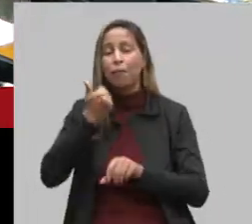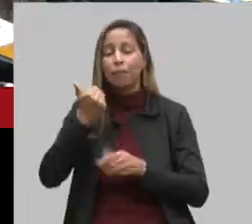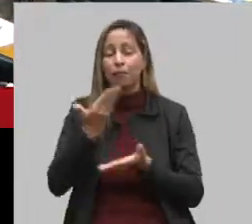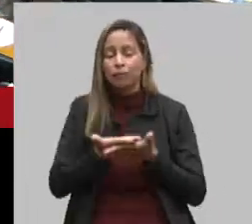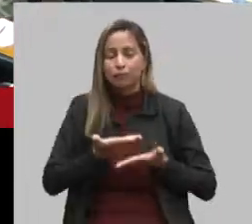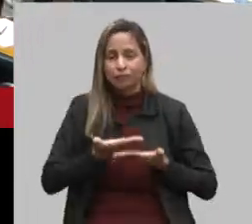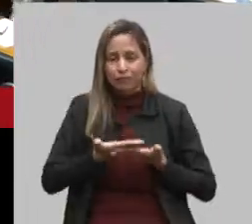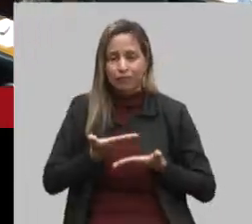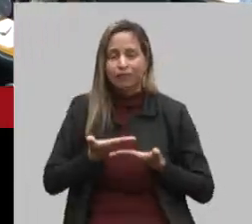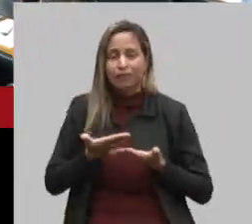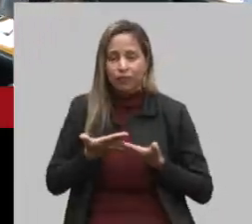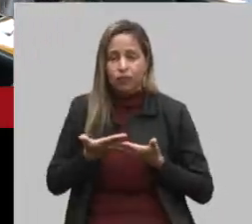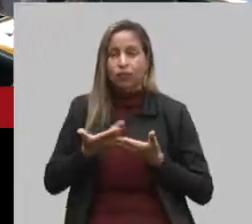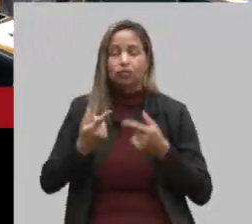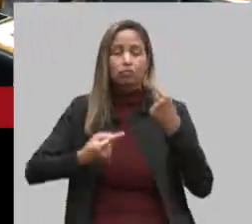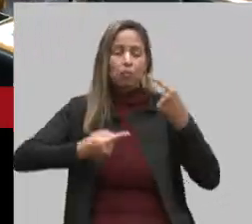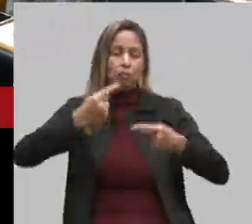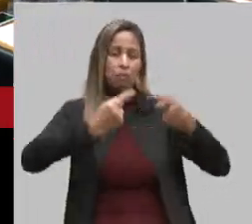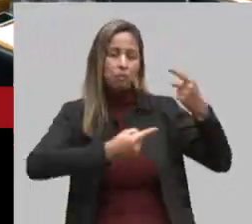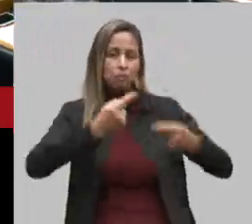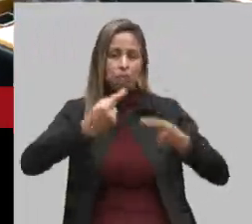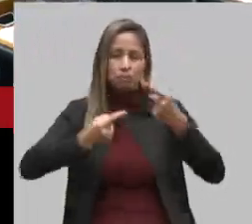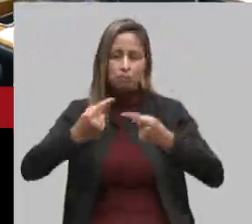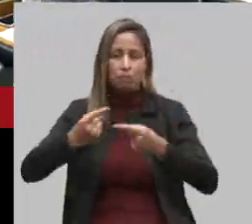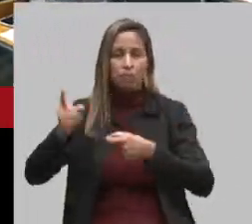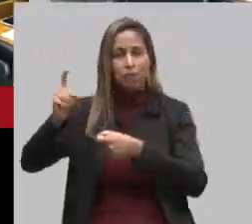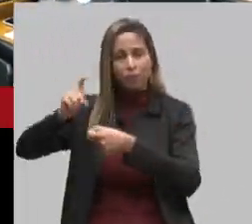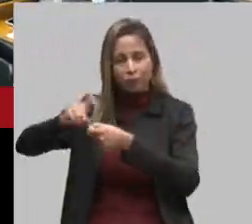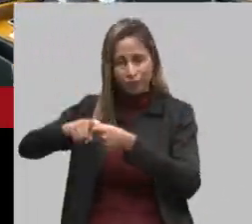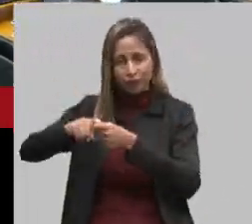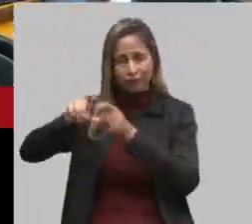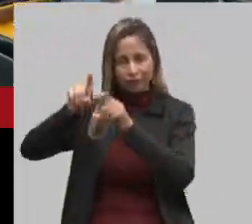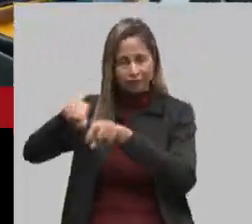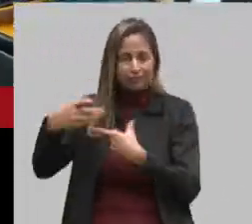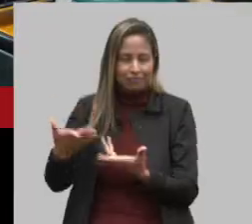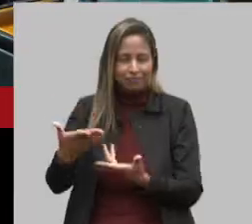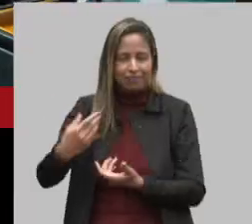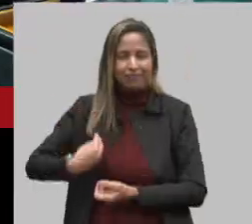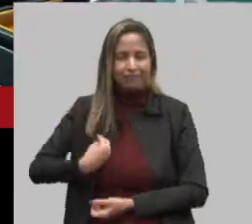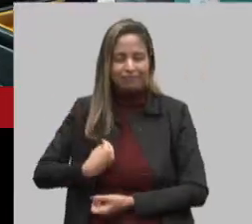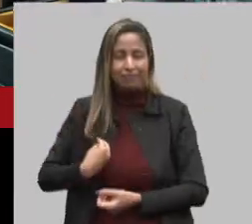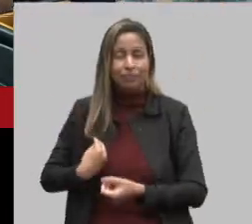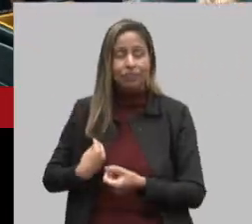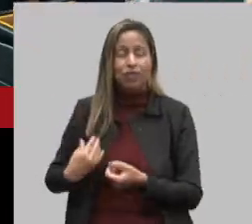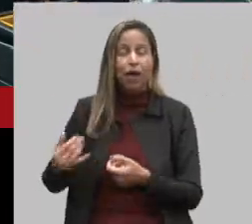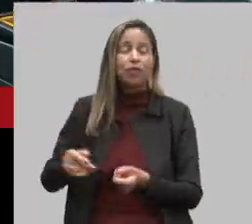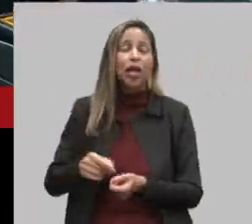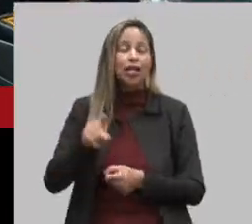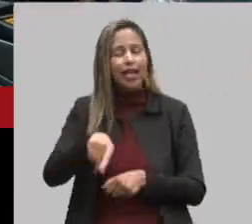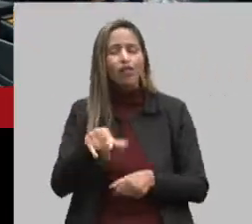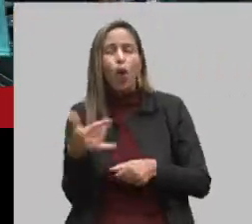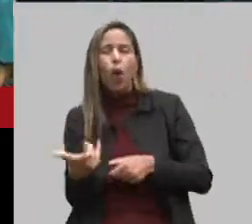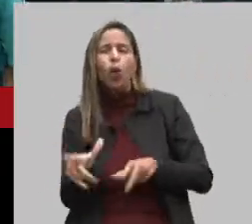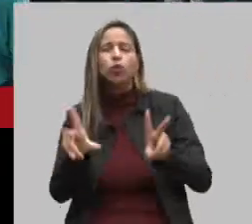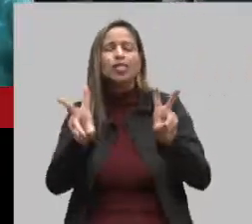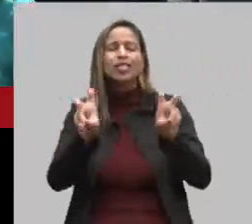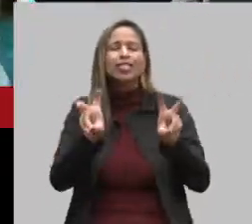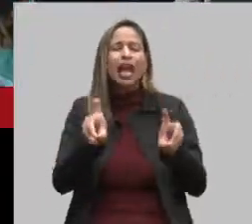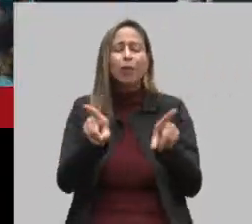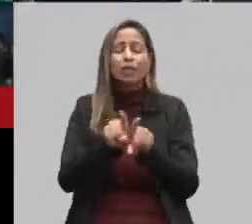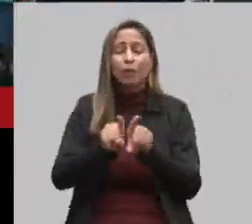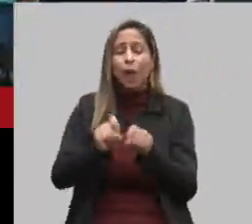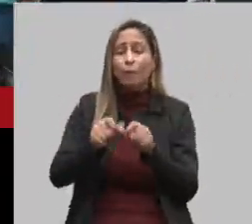vieram dos debates pelo do est havia alguns subtemas dentro desse tema maior de